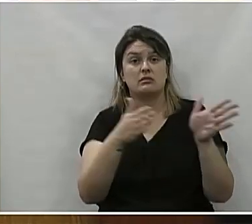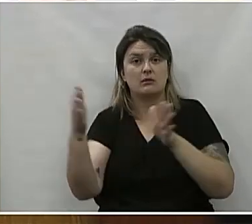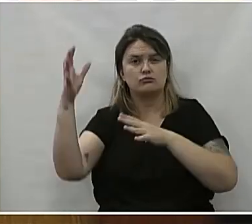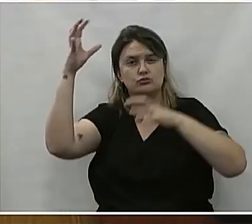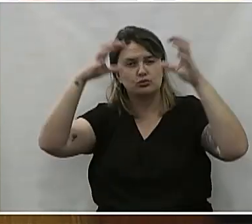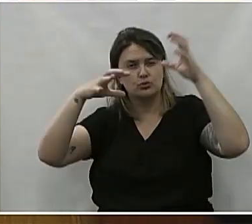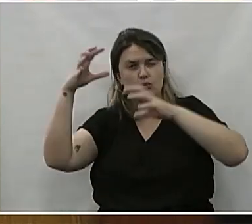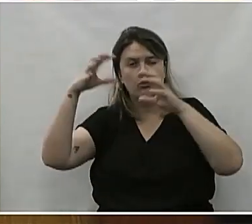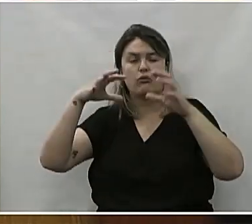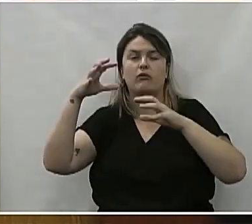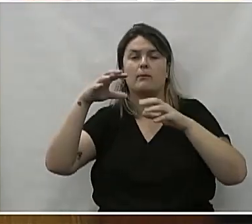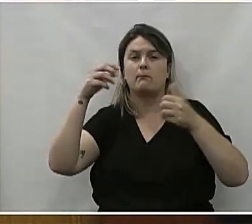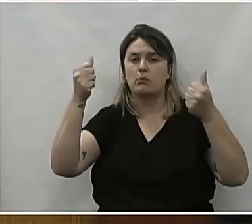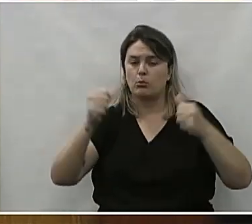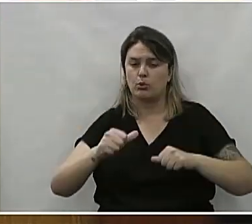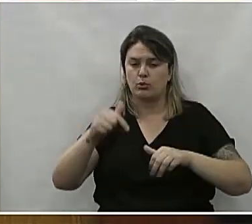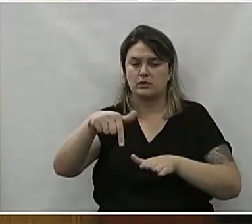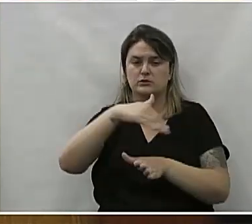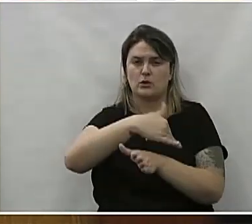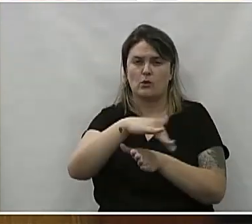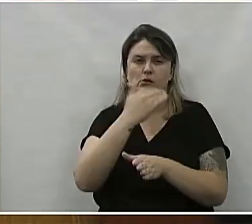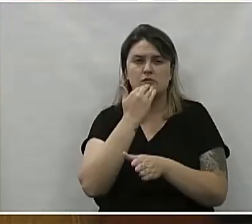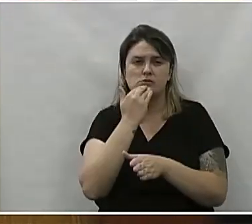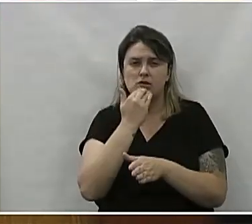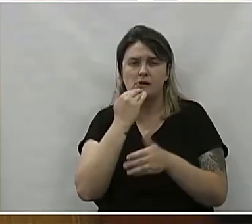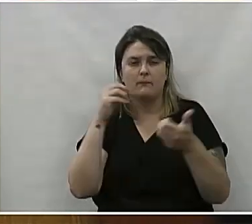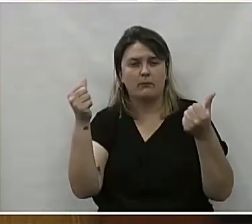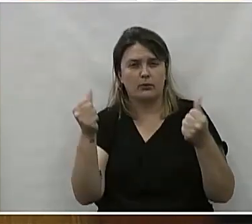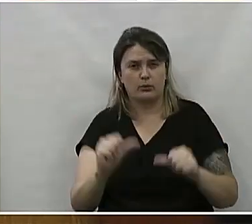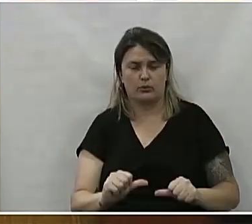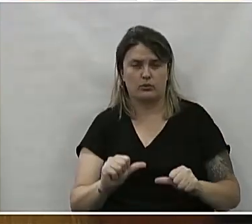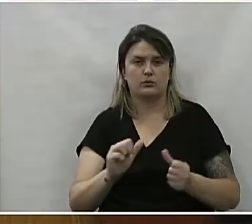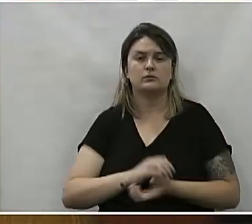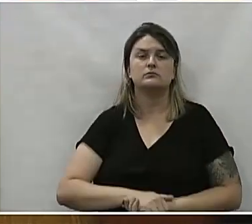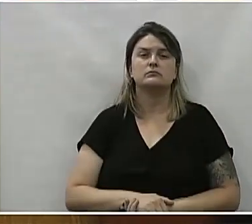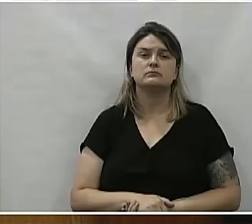condições da estrada se deterioram consideravelmente